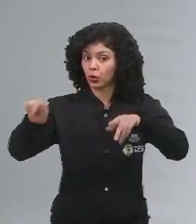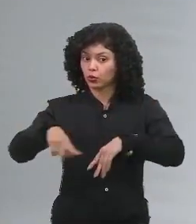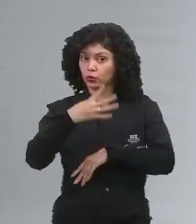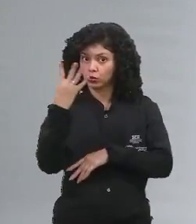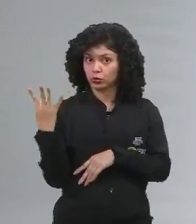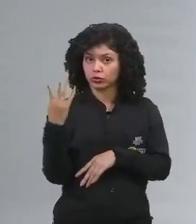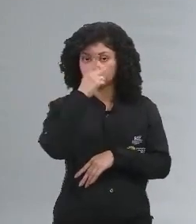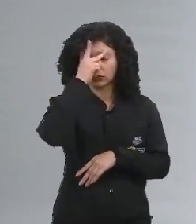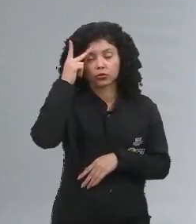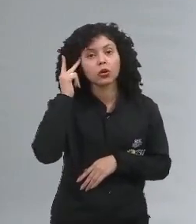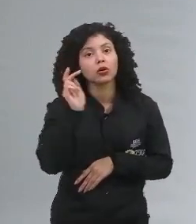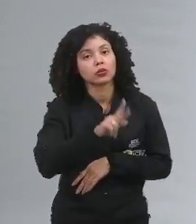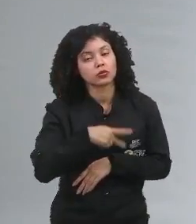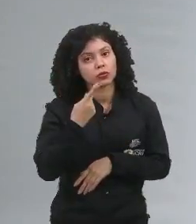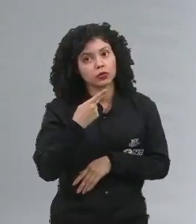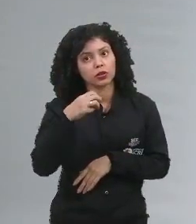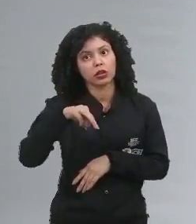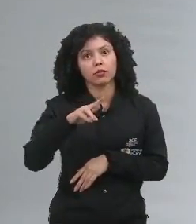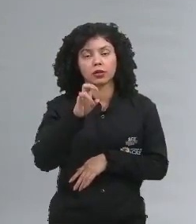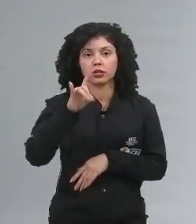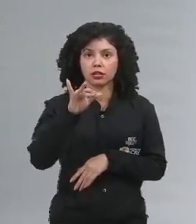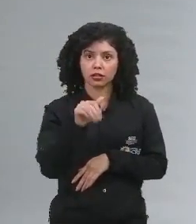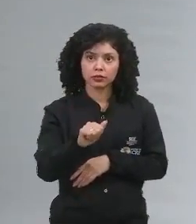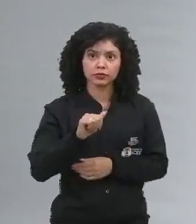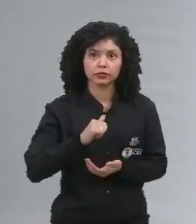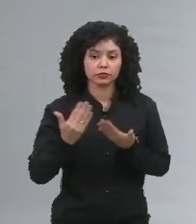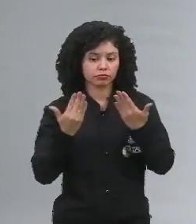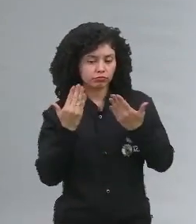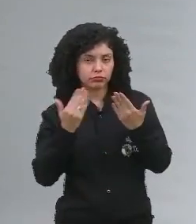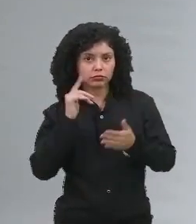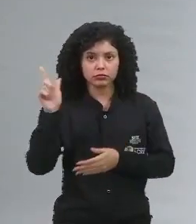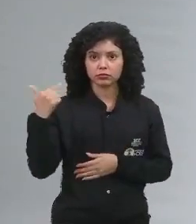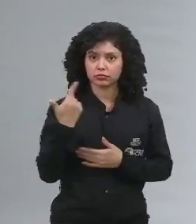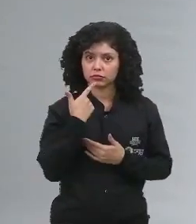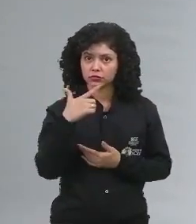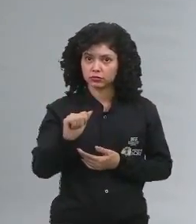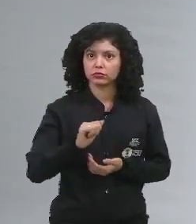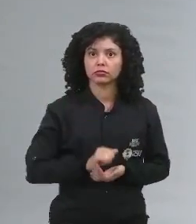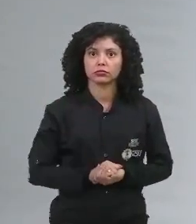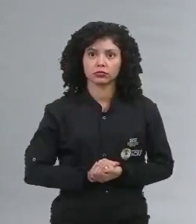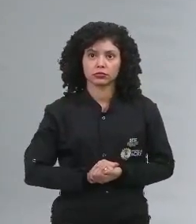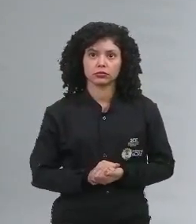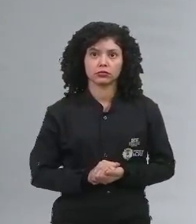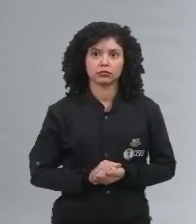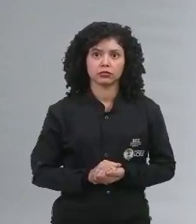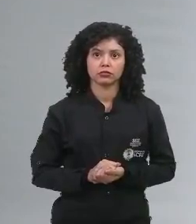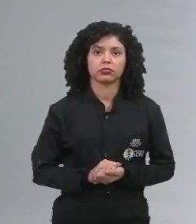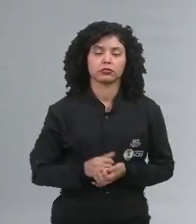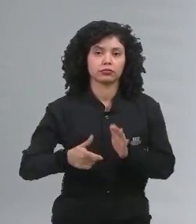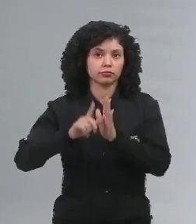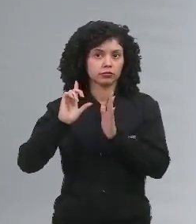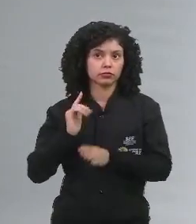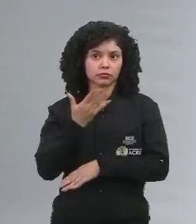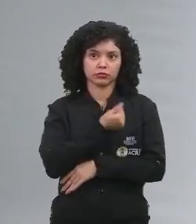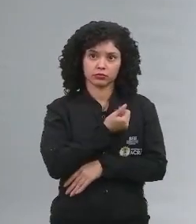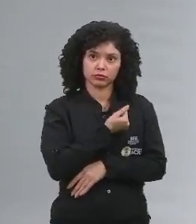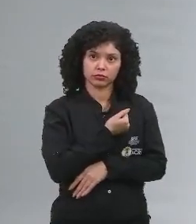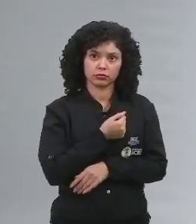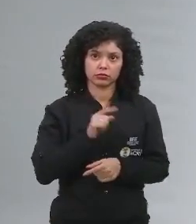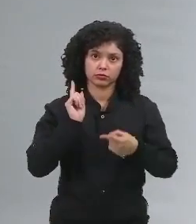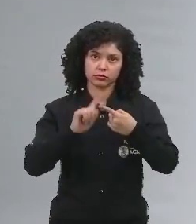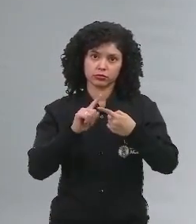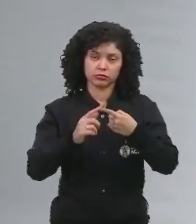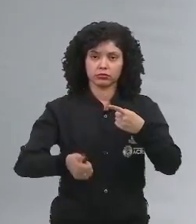quantidade de pessoas que falam mandarim, é tão desproporcional comparado ao resto das línguas, que tão cedo esse número aqui do primeiro